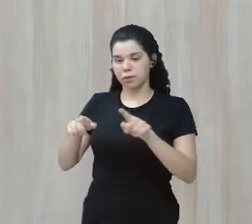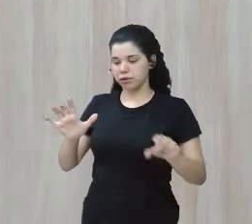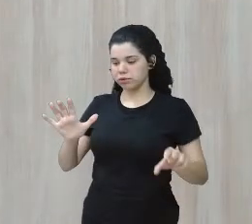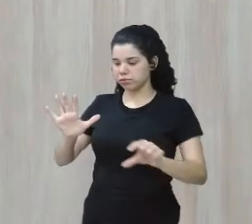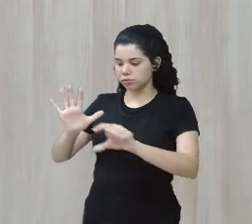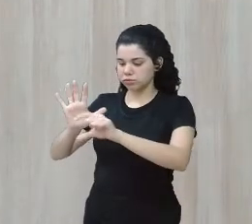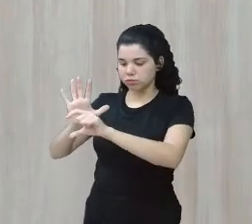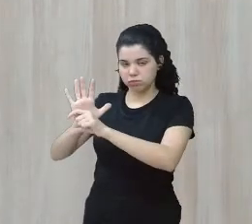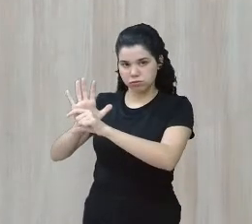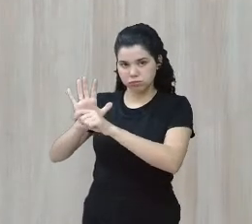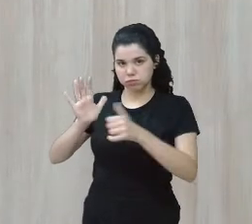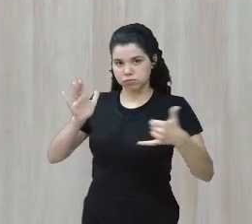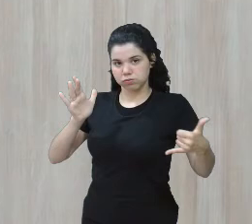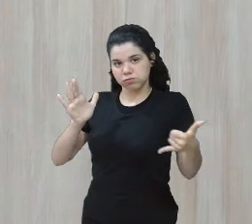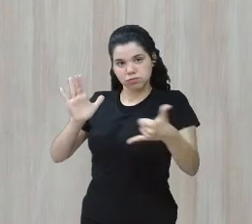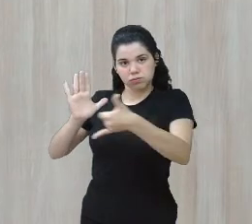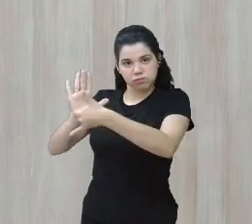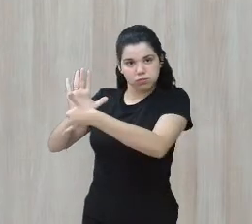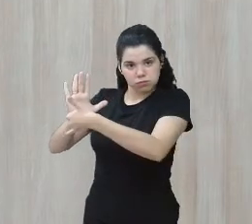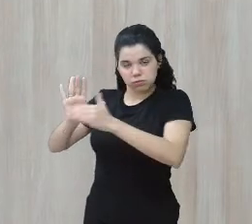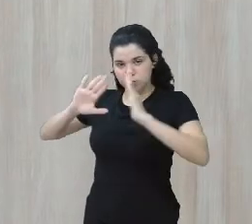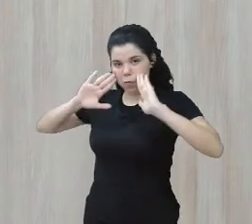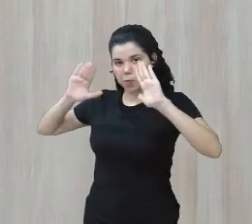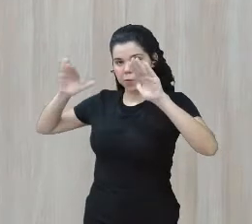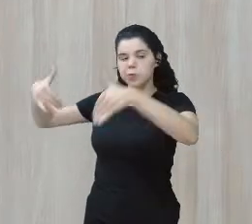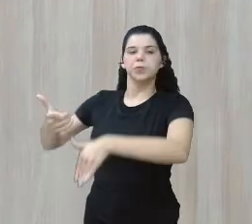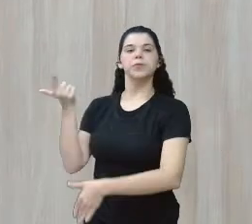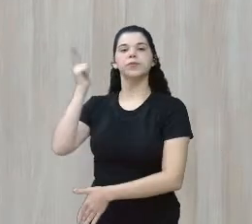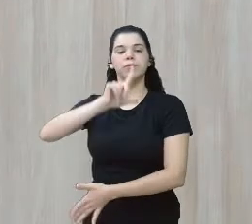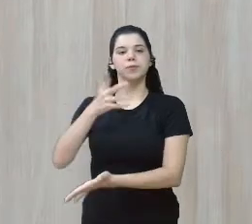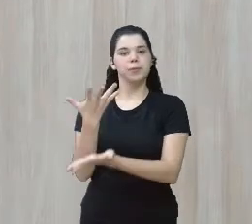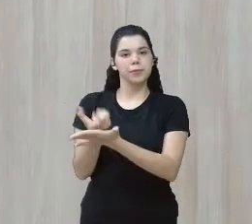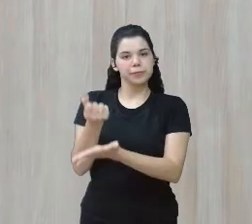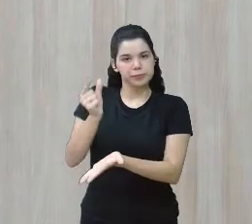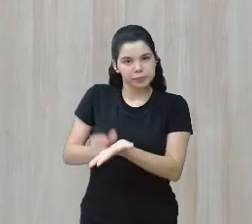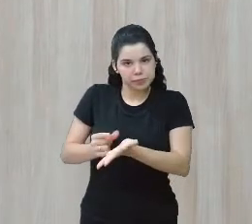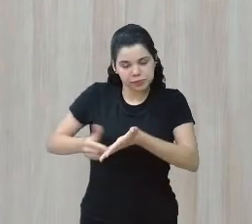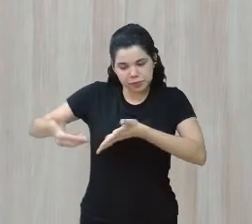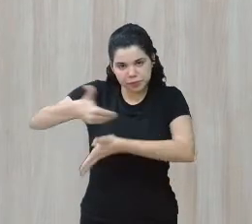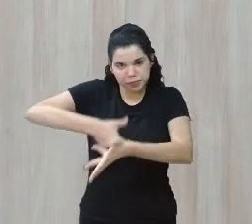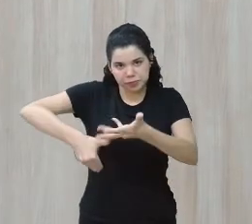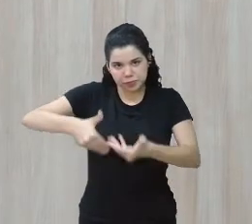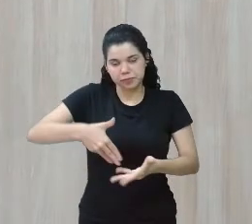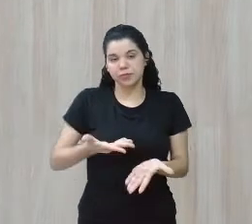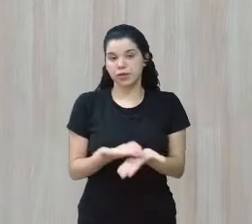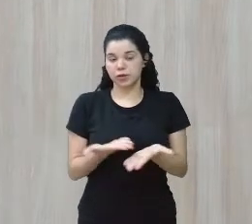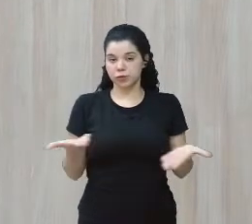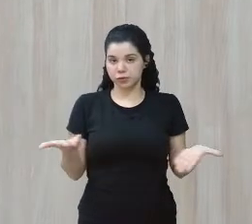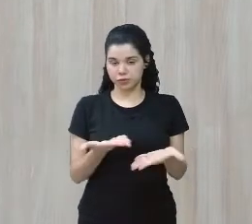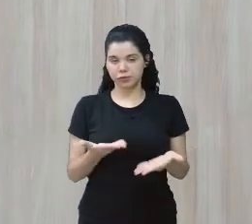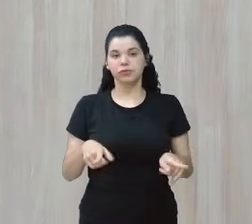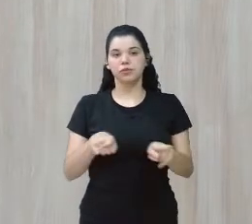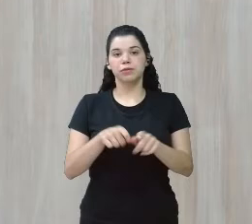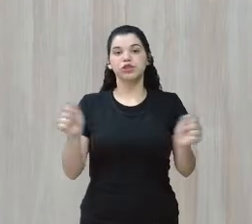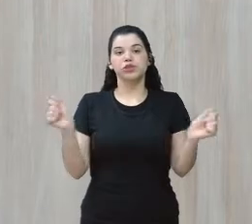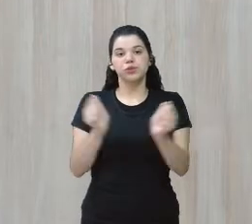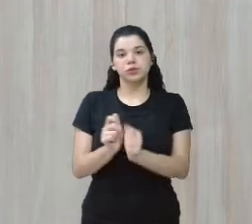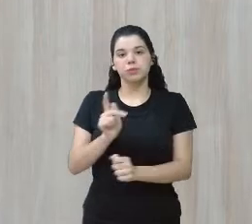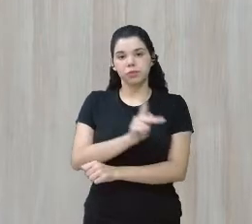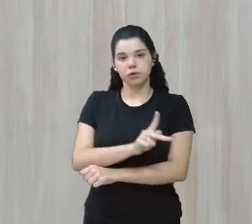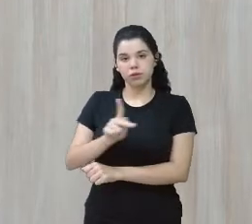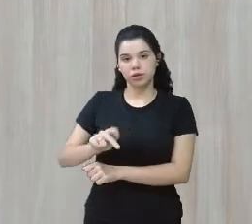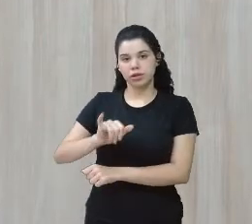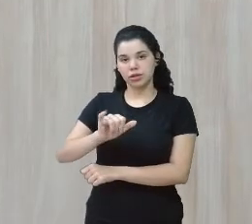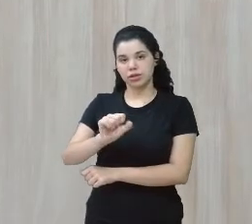disponibilizando também o QR Code para que vocês possam baixar e interagir conosco nesse chat. Estamos aqui com a nossa